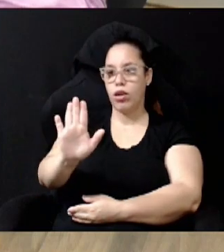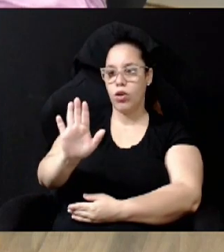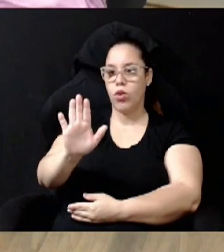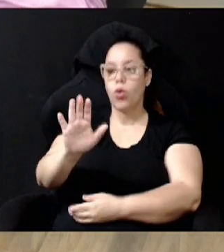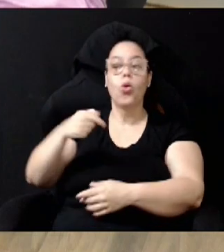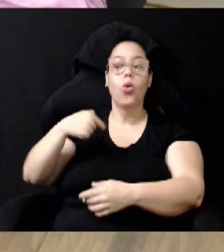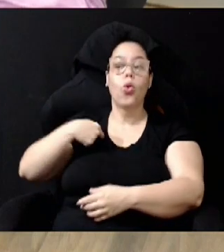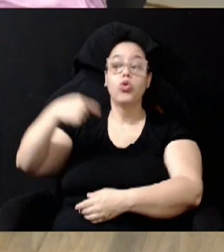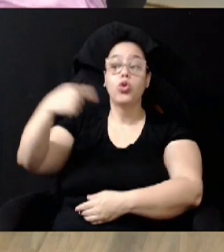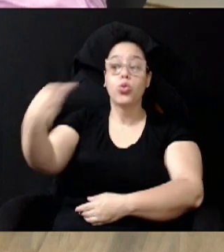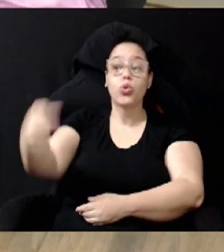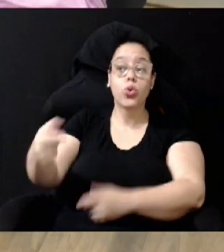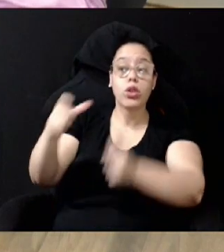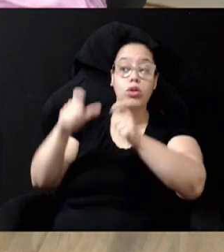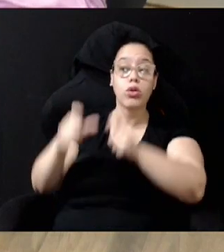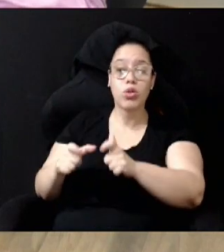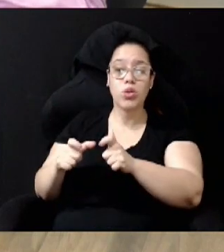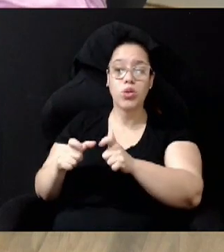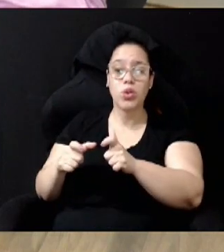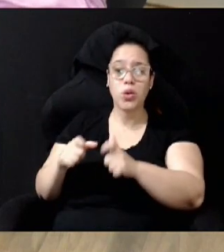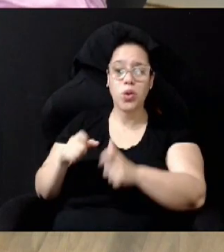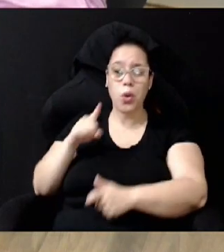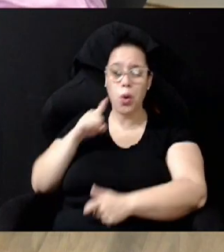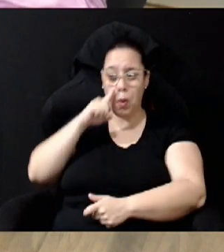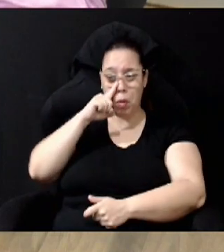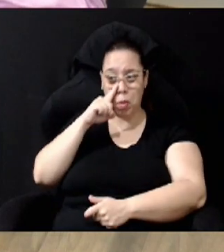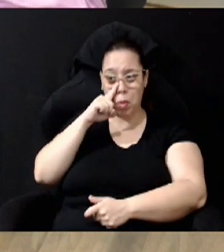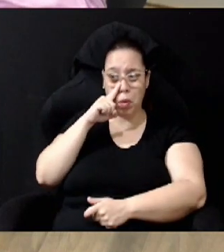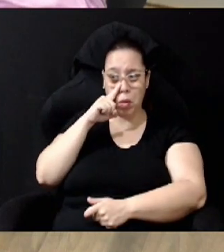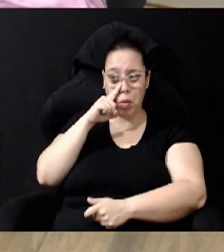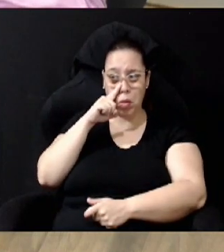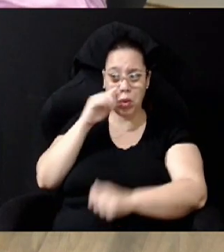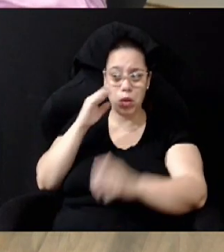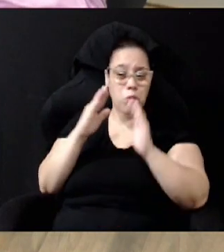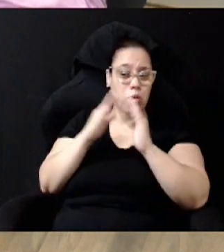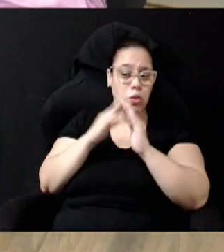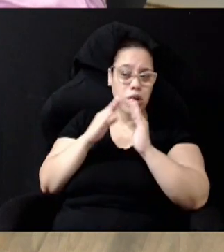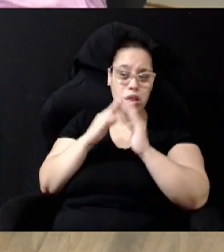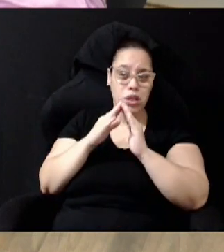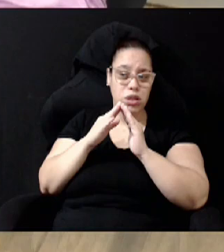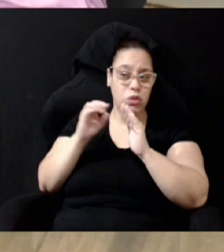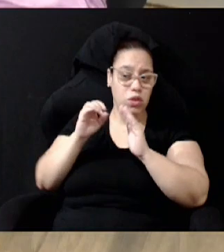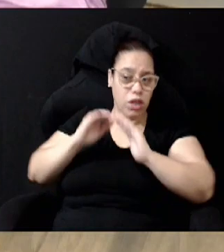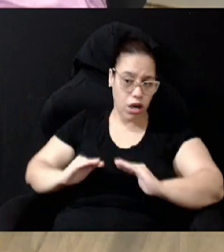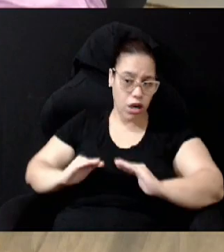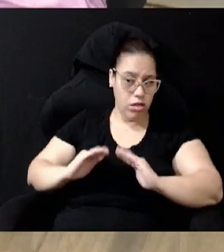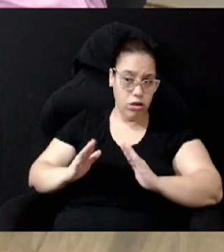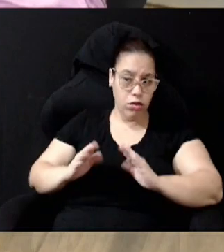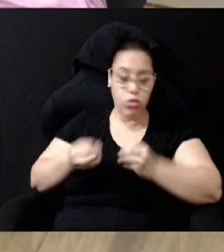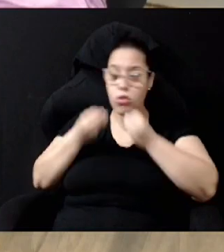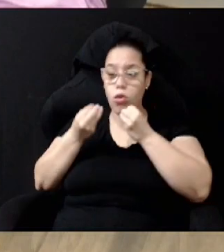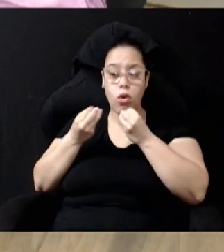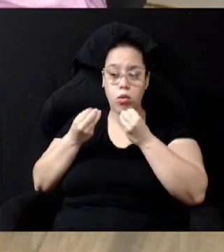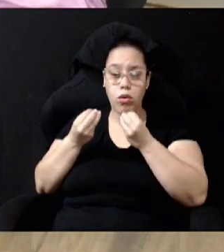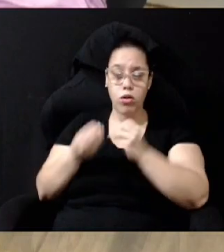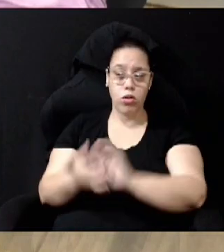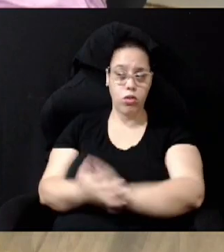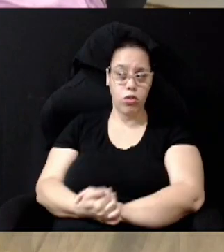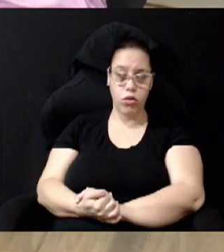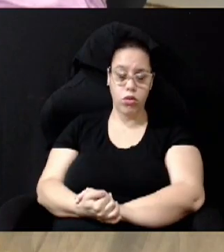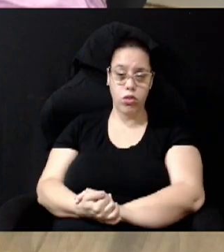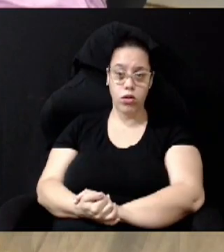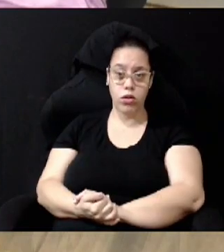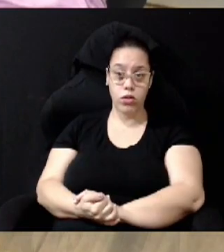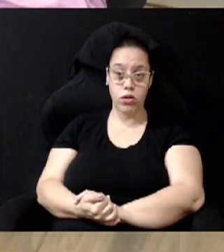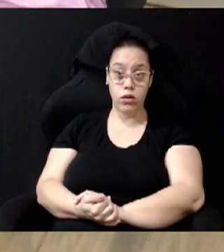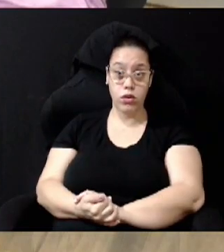Vou conseguir prejudicar o ambiente ou ela está pensando em moradia e ela vai ficar ali? O que vocês entendem? Pode ser? Eu